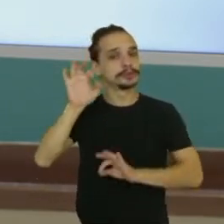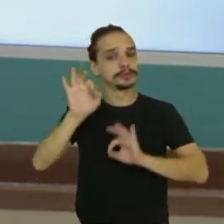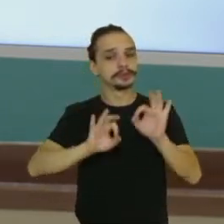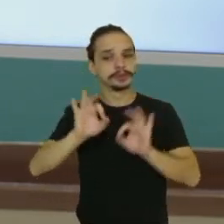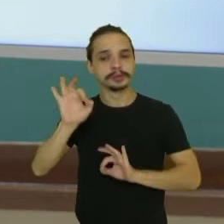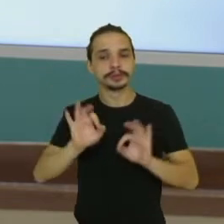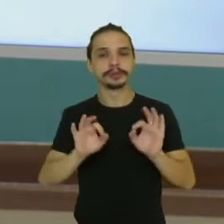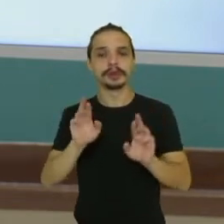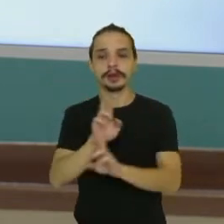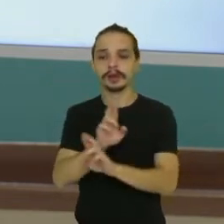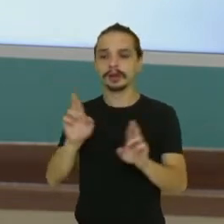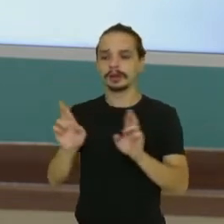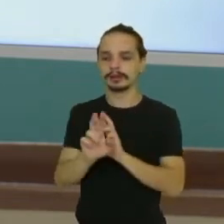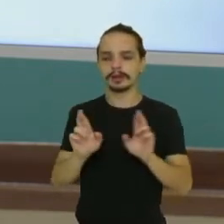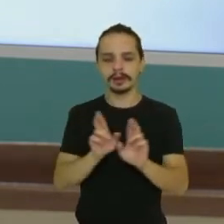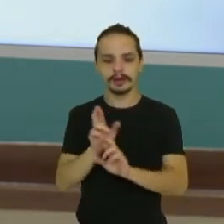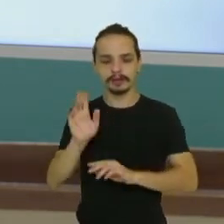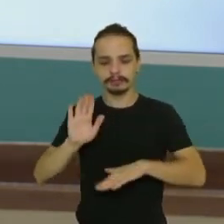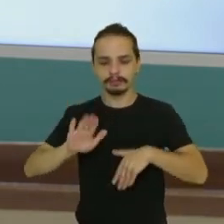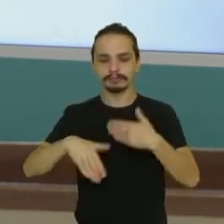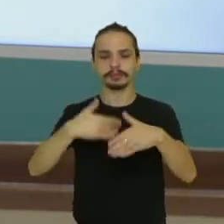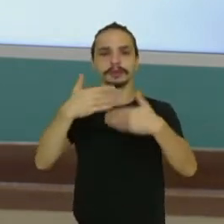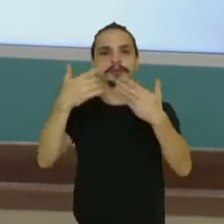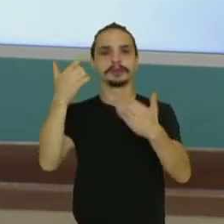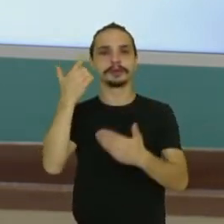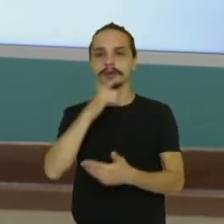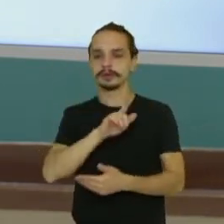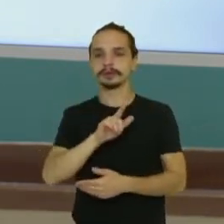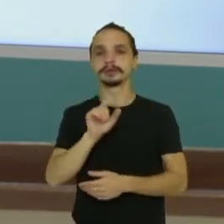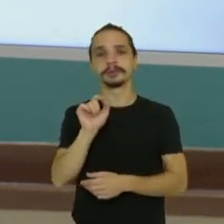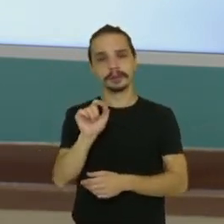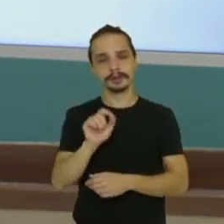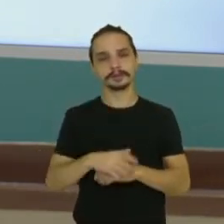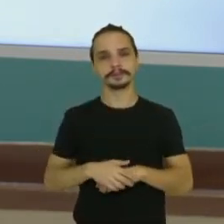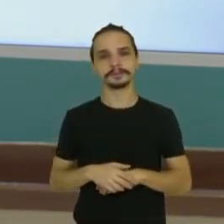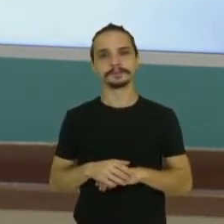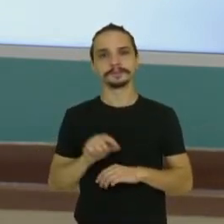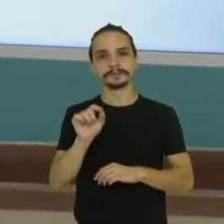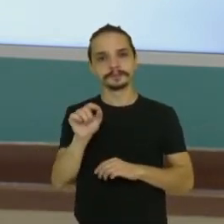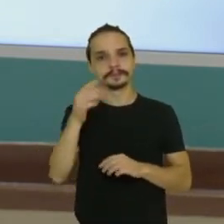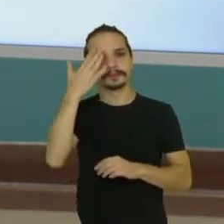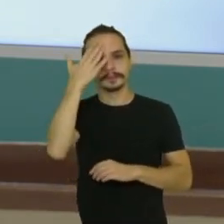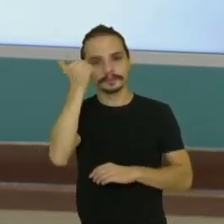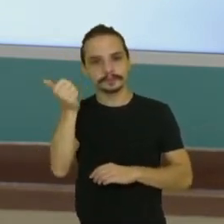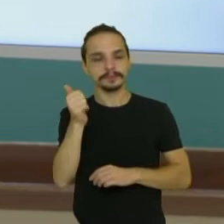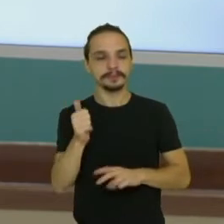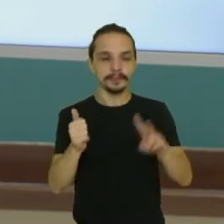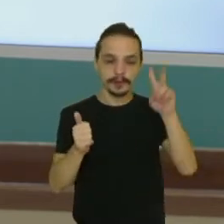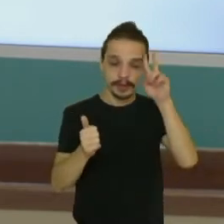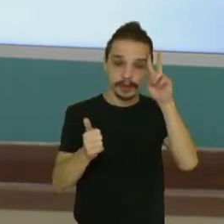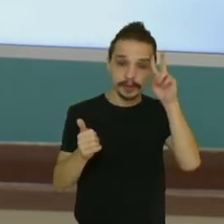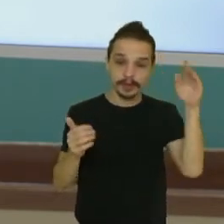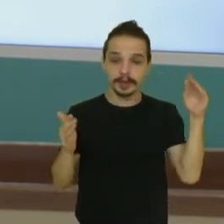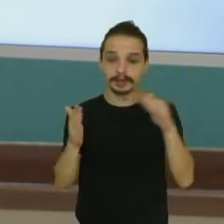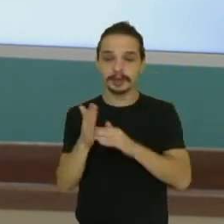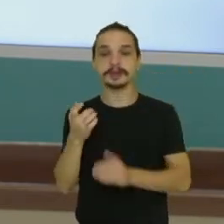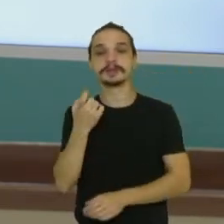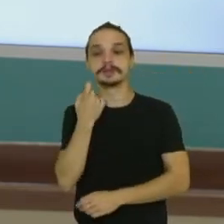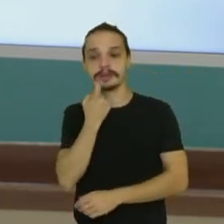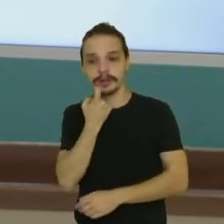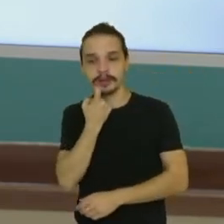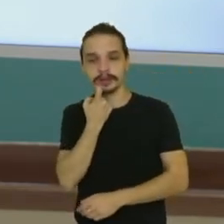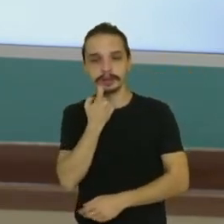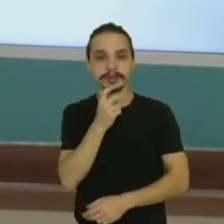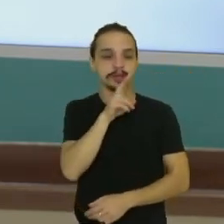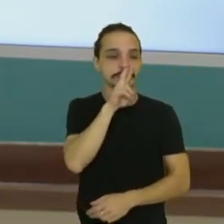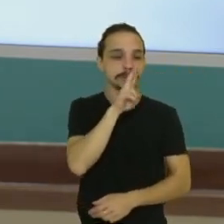teu relacional que precisa ser desenvolvido nesse sentido Então você sabe que de segunda a sexta por exemplo